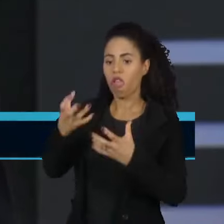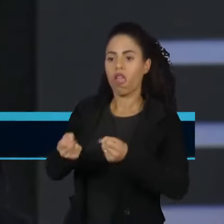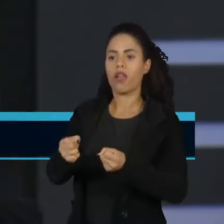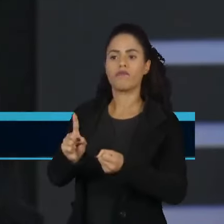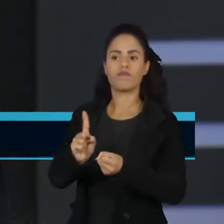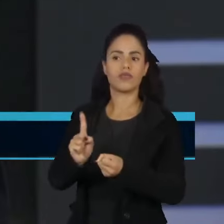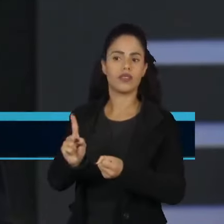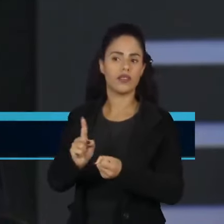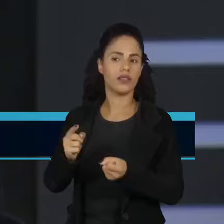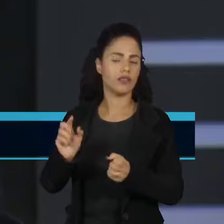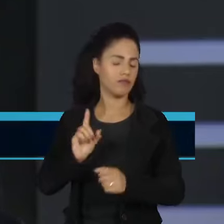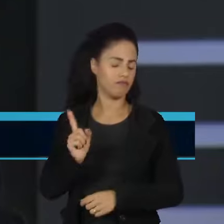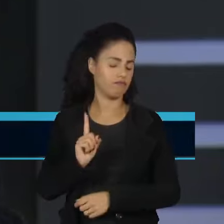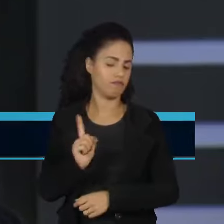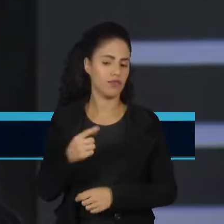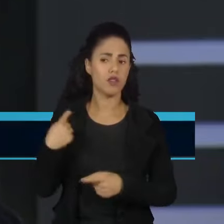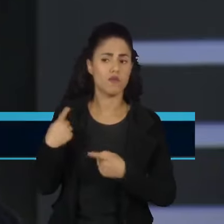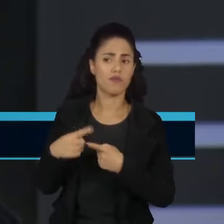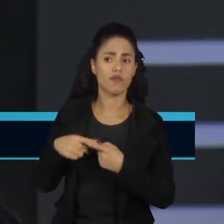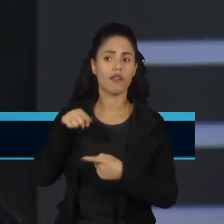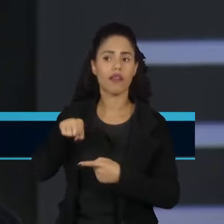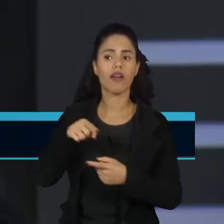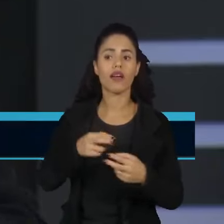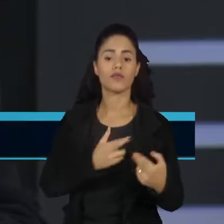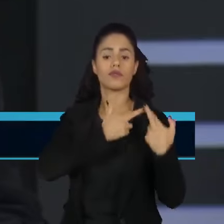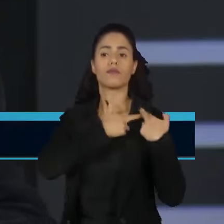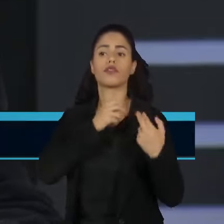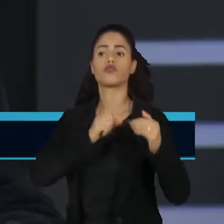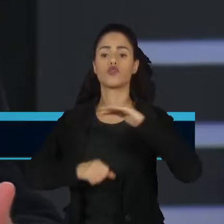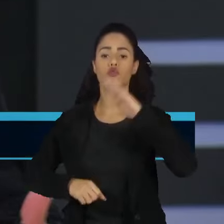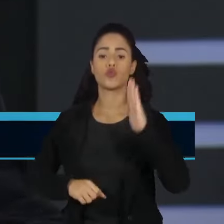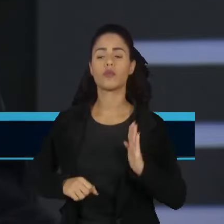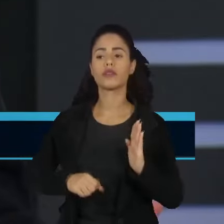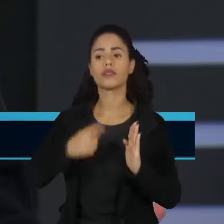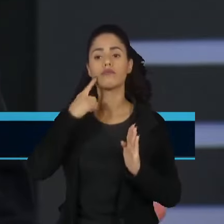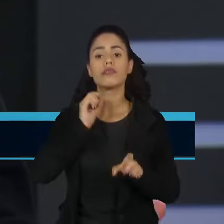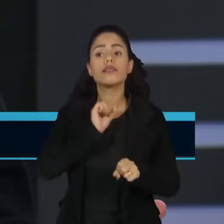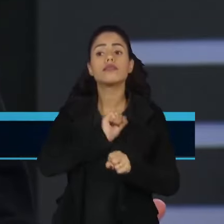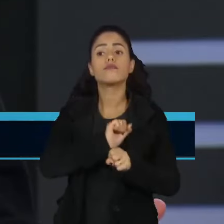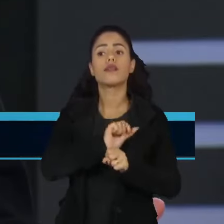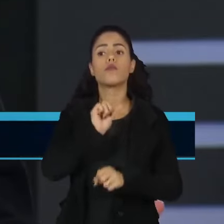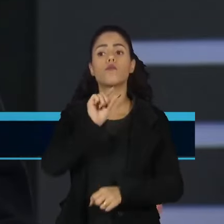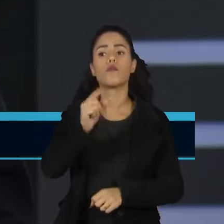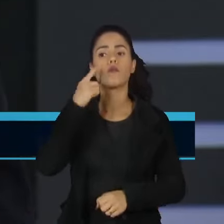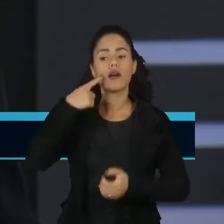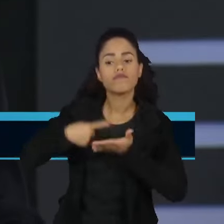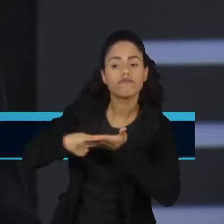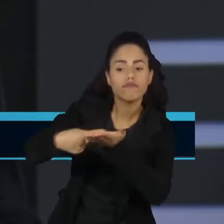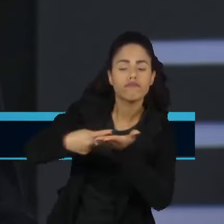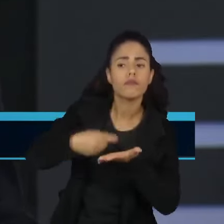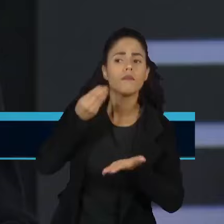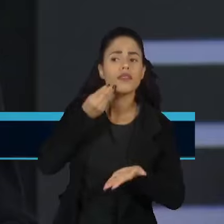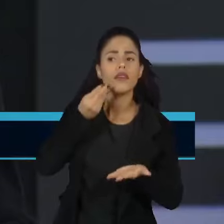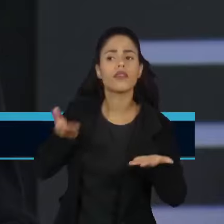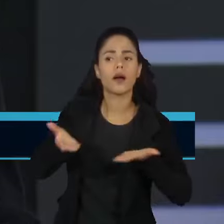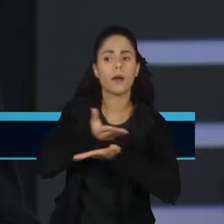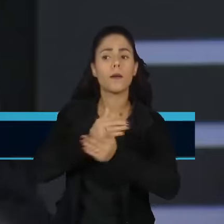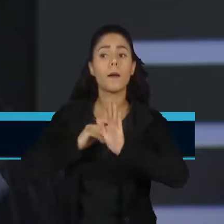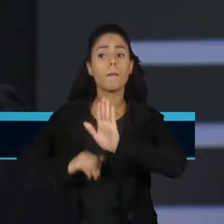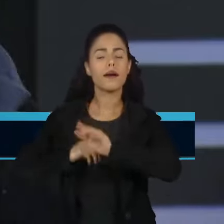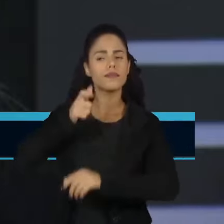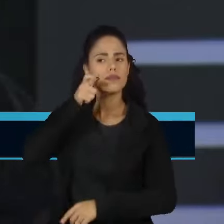isso de forma absoluta. Eu acho que o papel do Brasil é de encontrar uma forma negociada. Mas eu acho